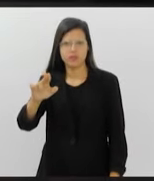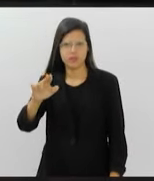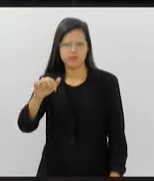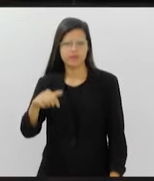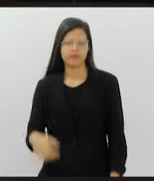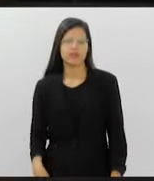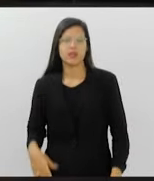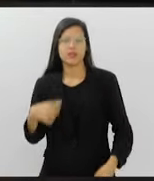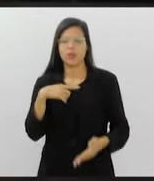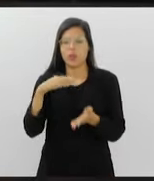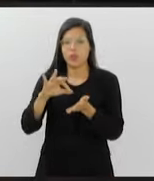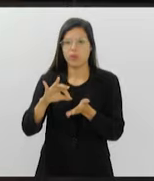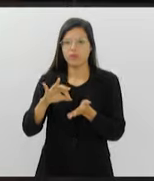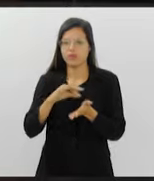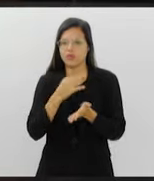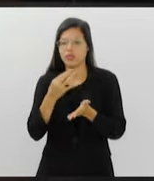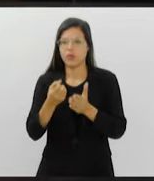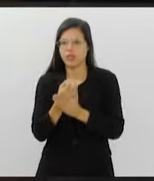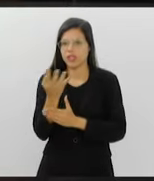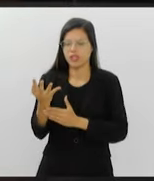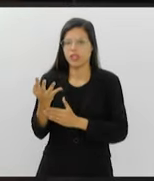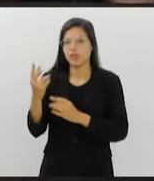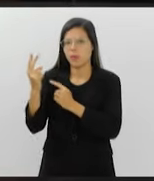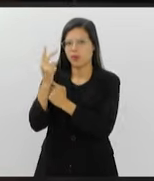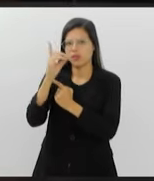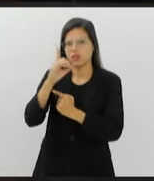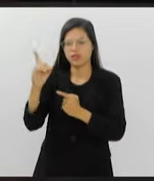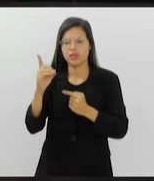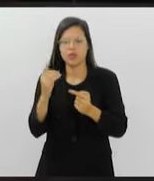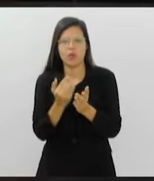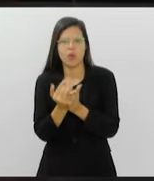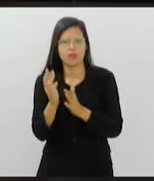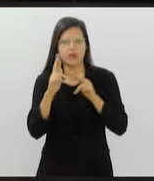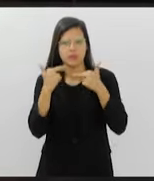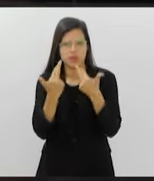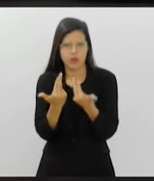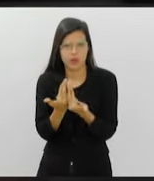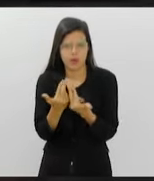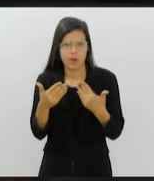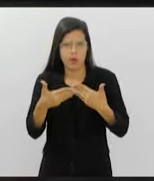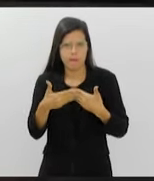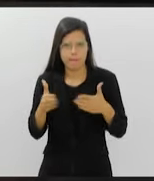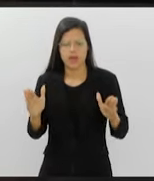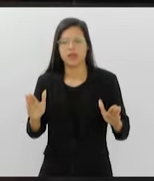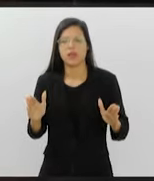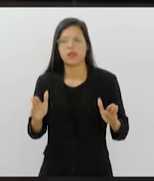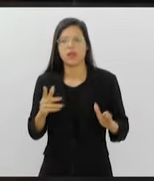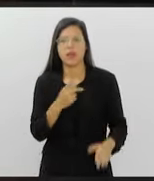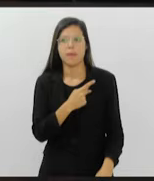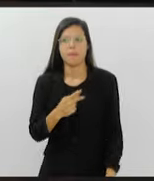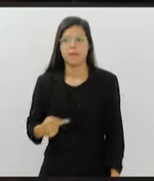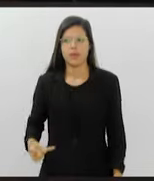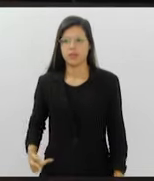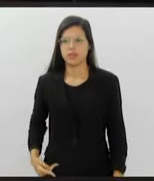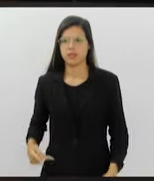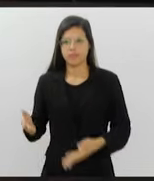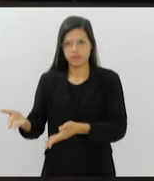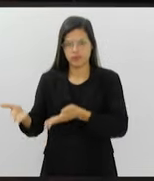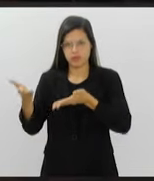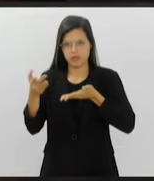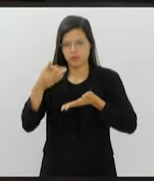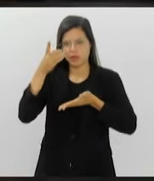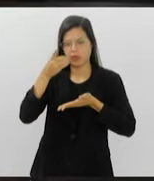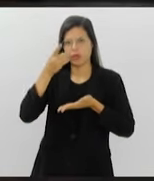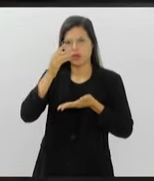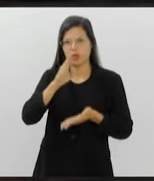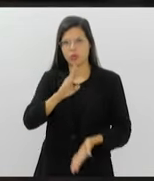Havendo o número legal sobre a proteção de Deus, iniciamos nossos trabalhos. Está aberta a sessão. A presidência convida o deputado